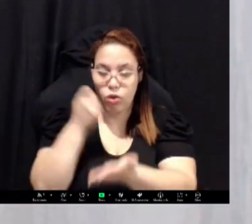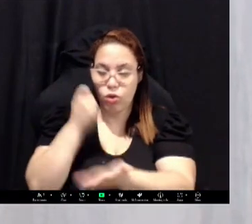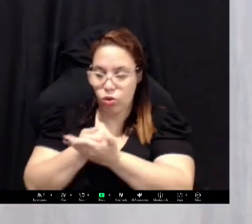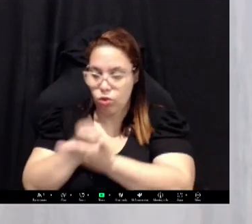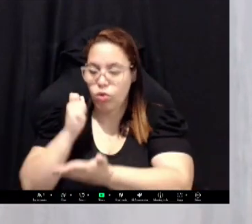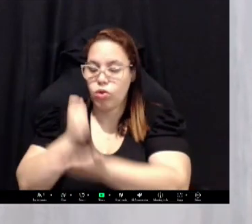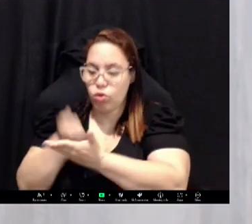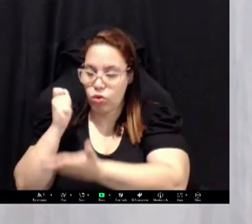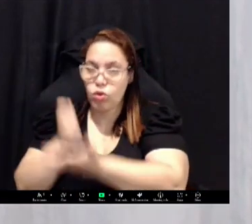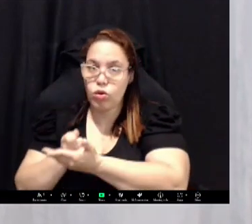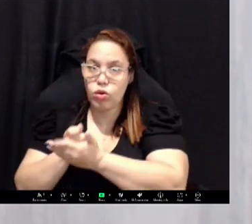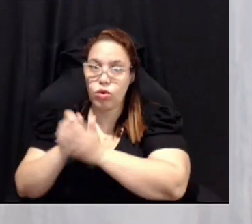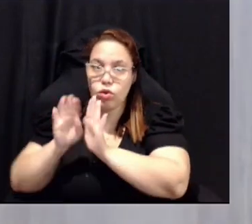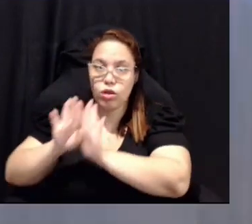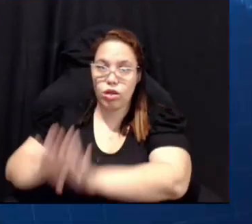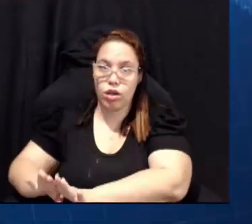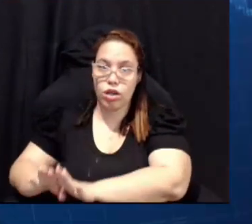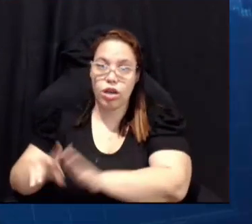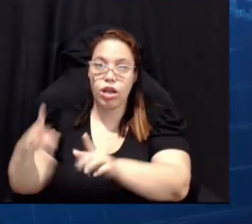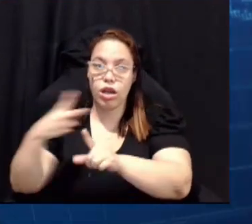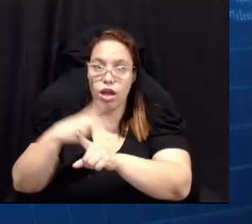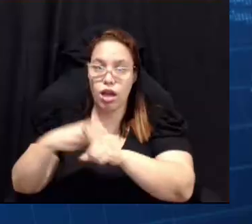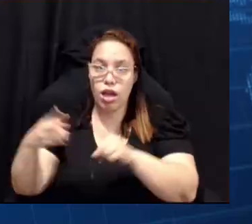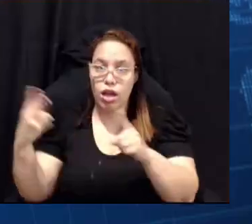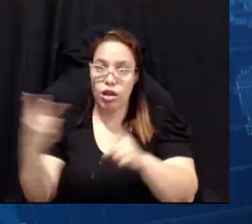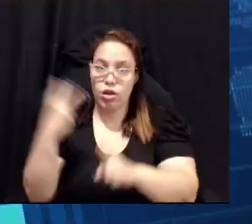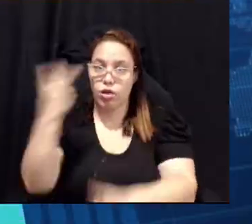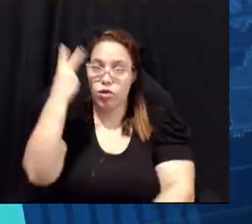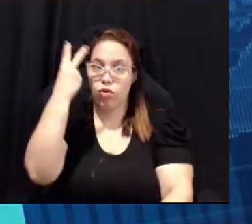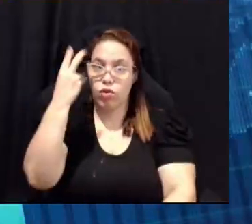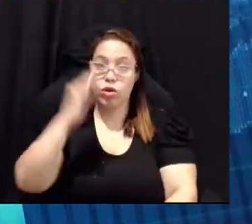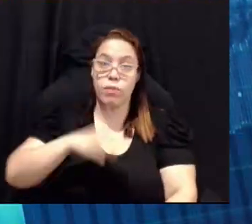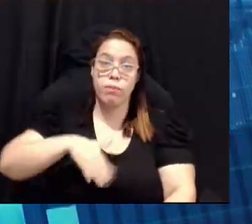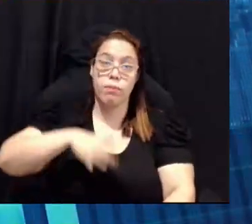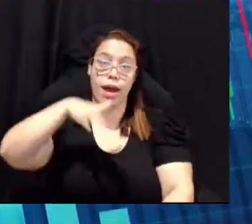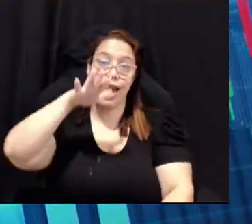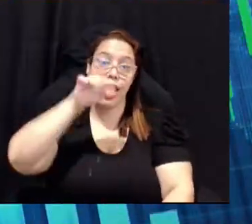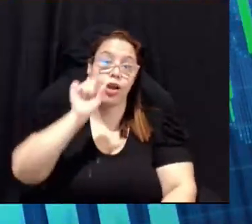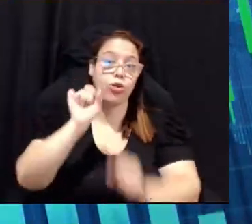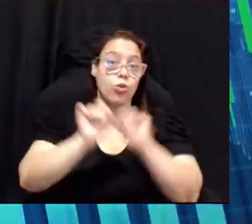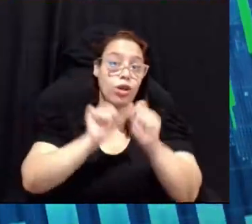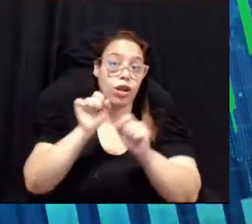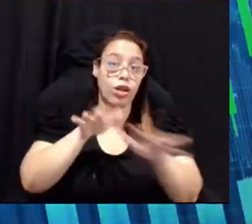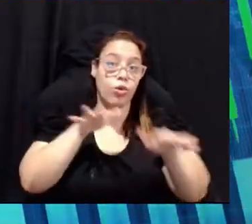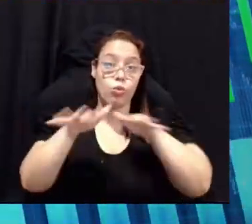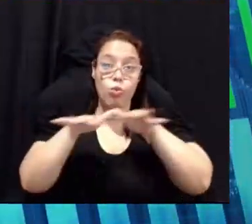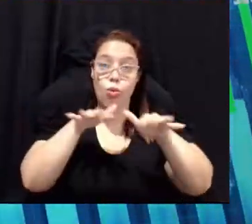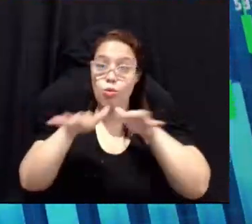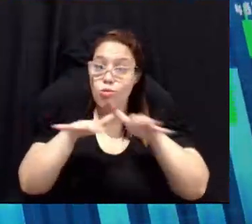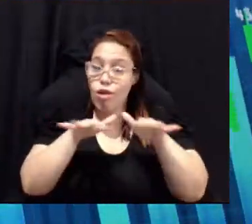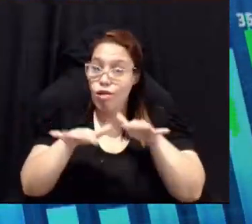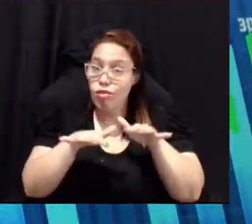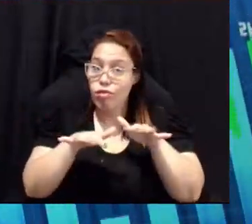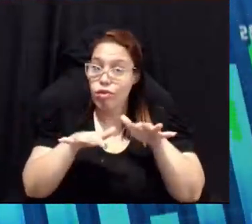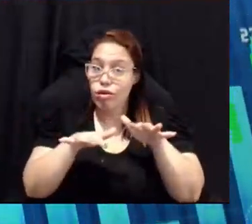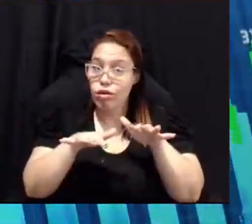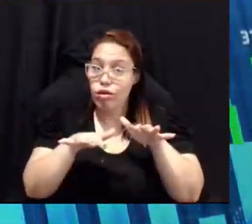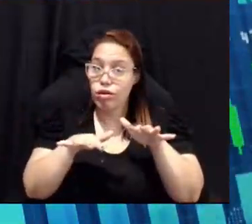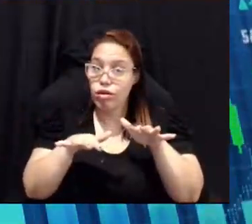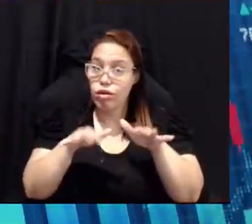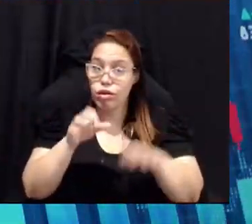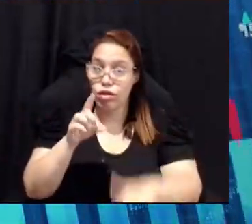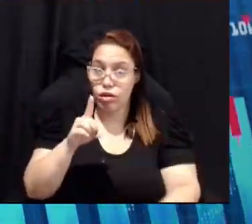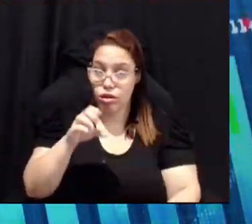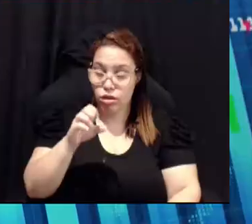deixaram lá, elas ganharam mais do que esse movimento aí de especulação do day trade, né?